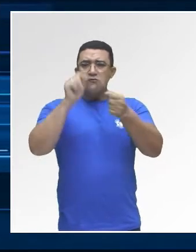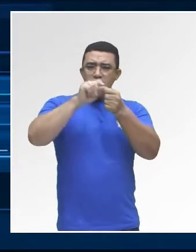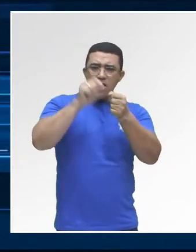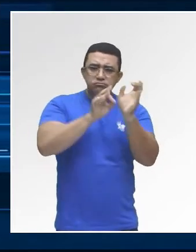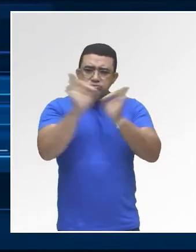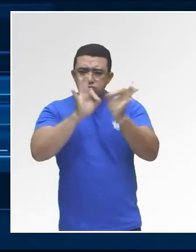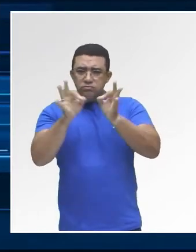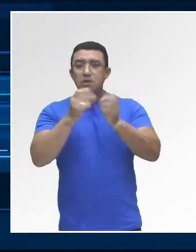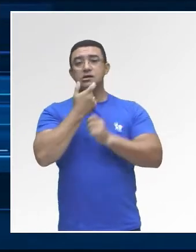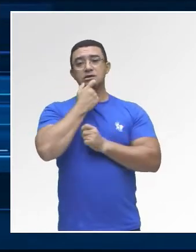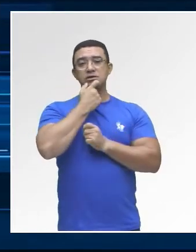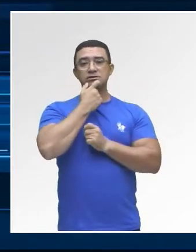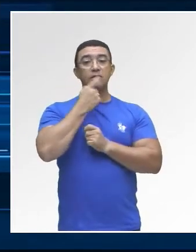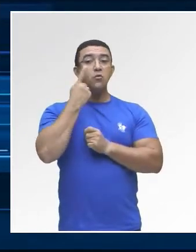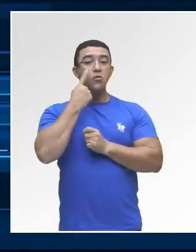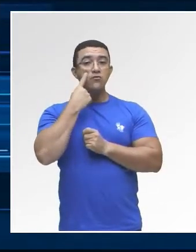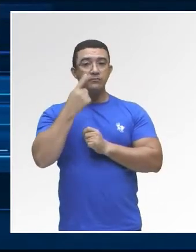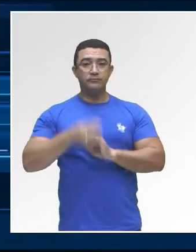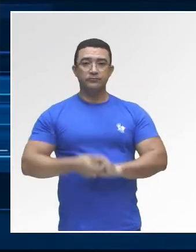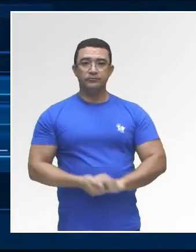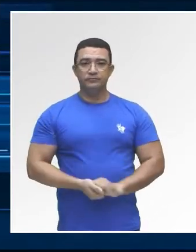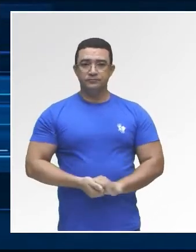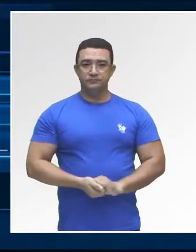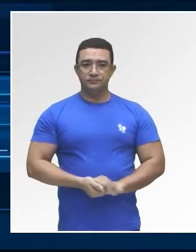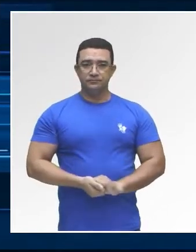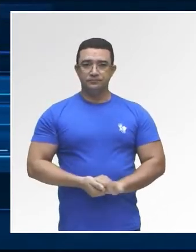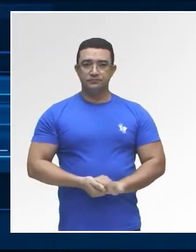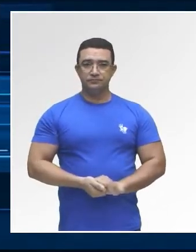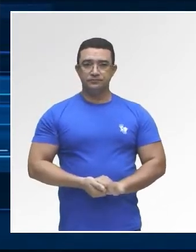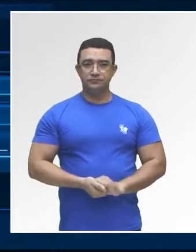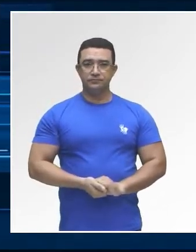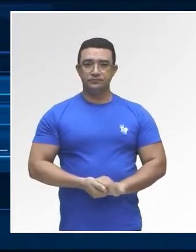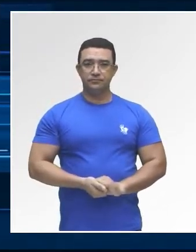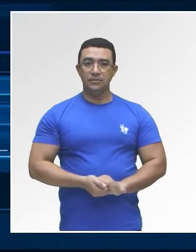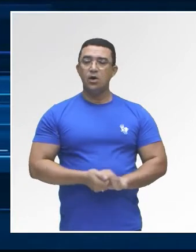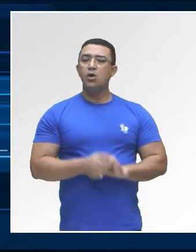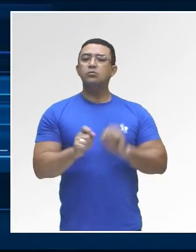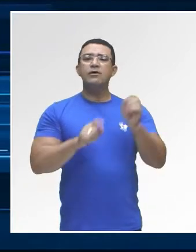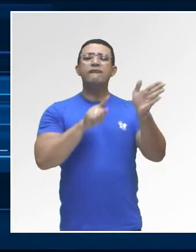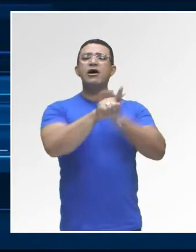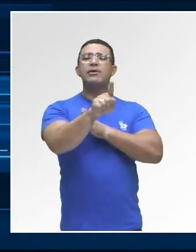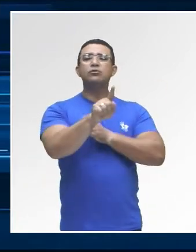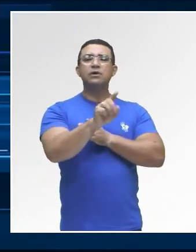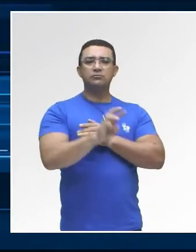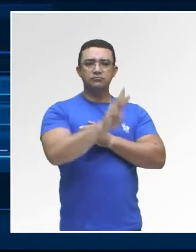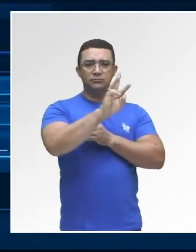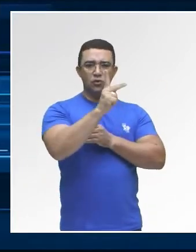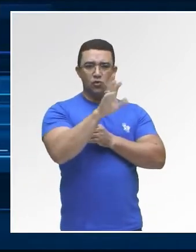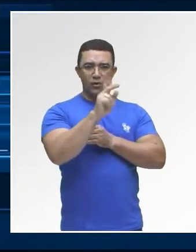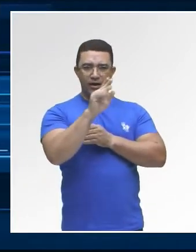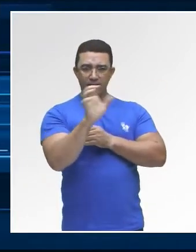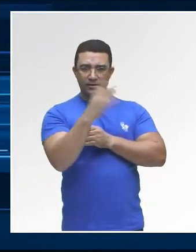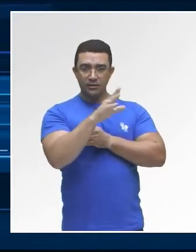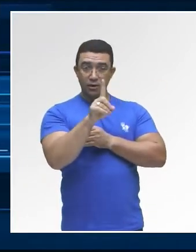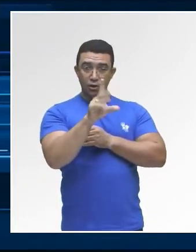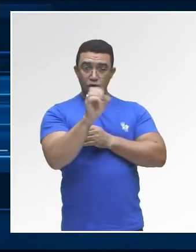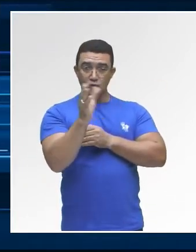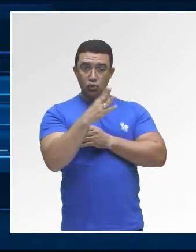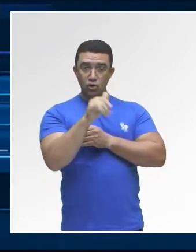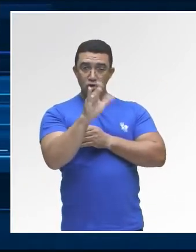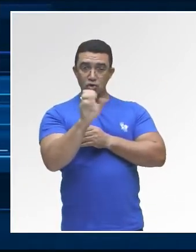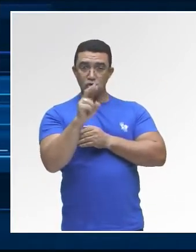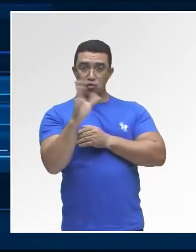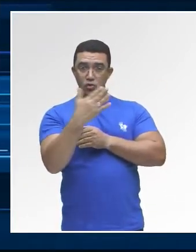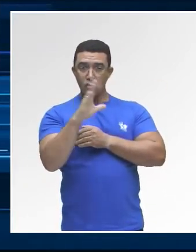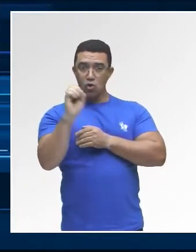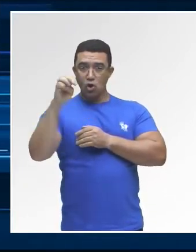próximos personagens que vão me ajudar, né, a fazer esses diálogos. Agora nós vamos conversar com a Potira e com o Pedro, os nossos